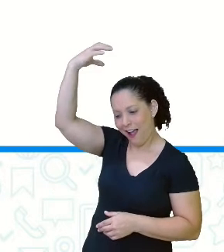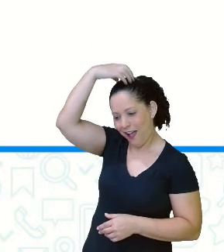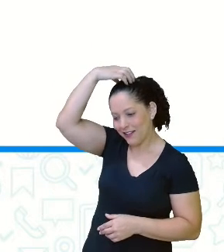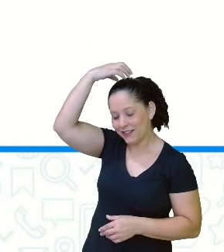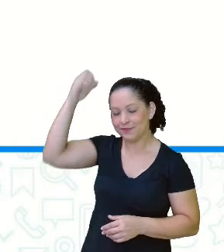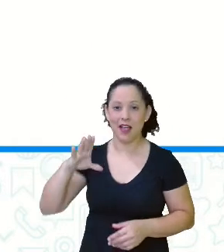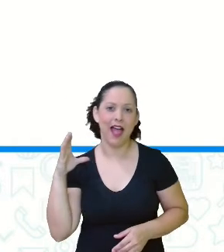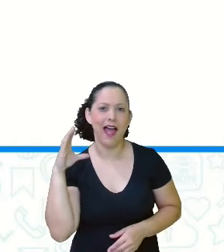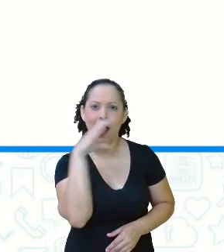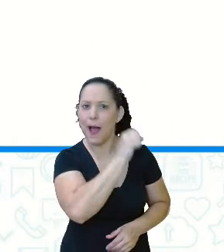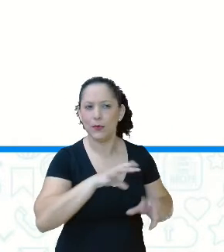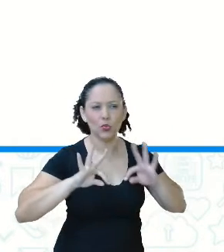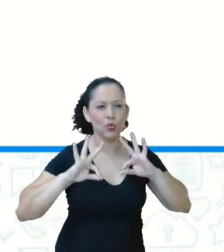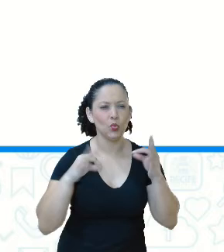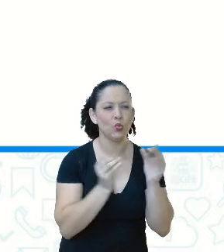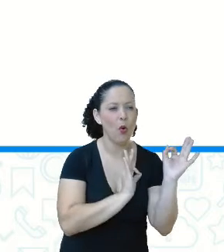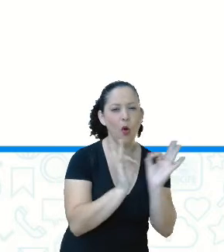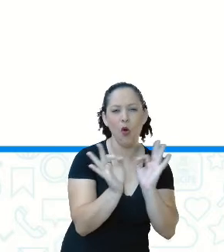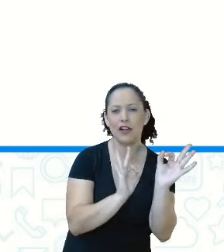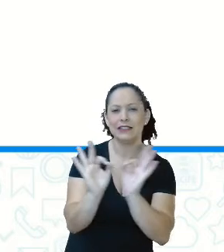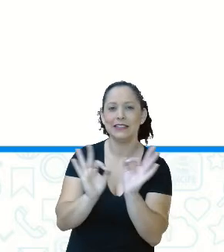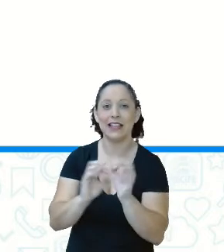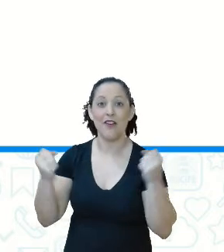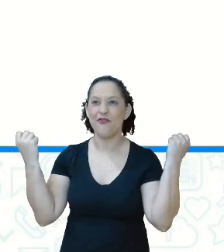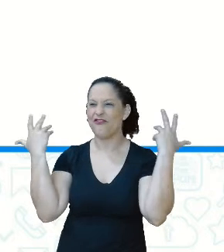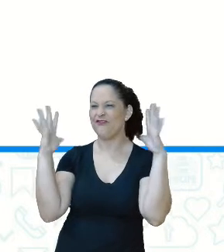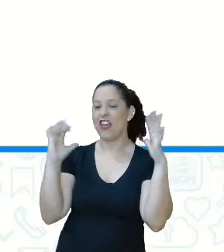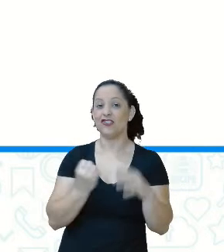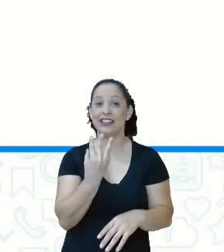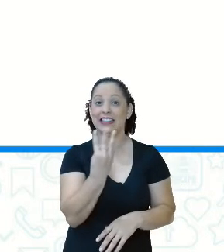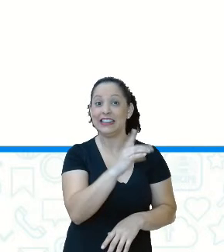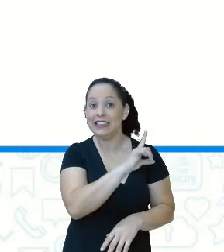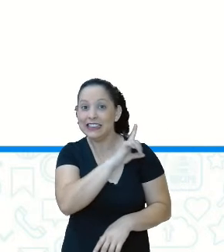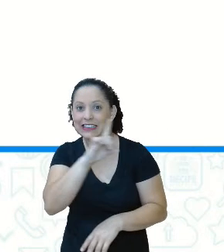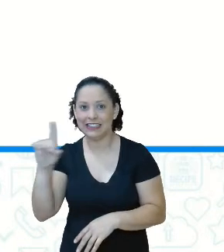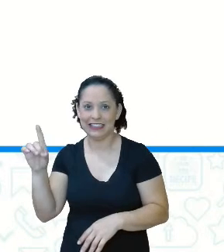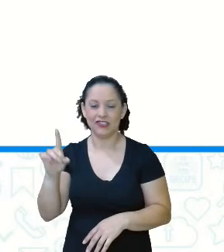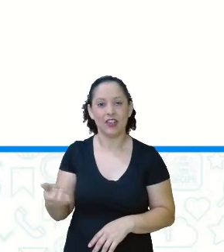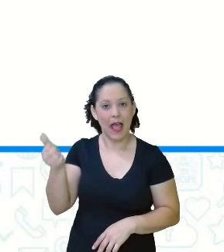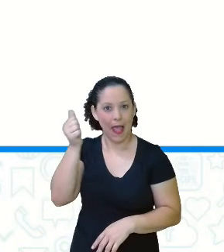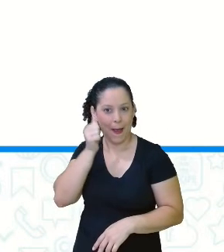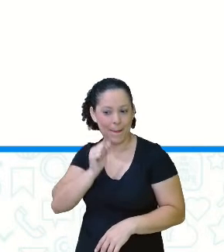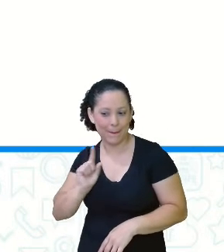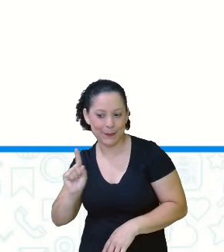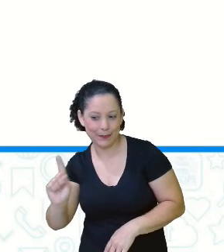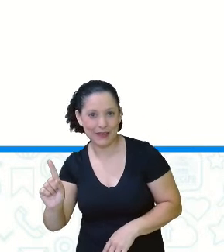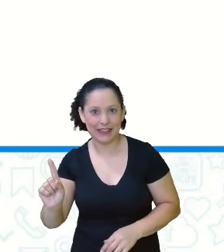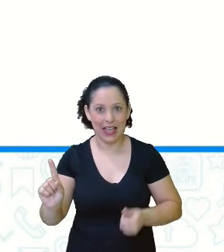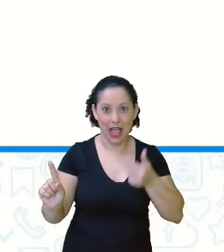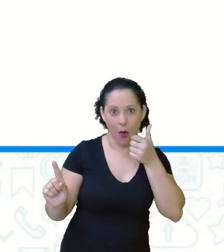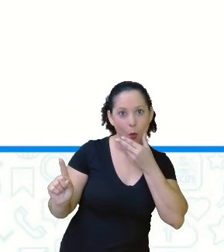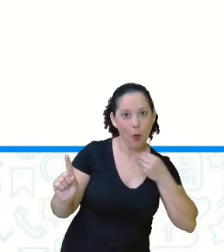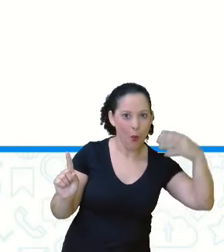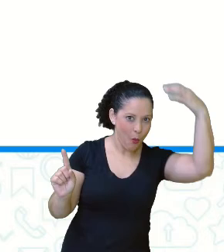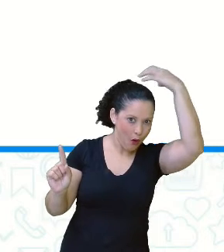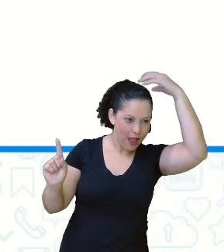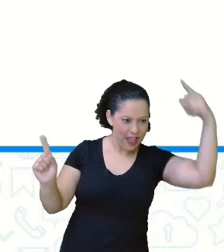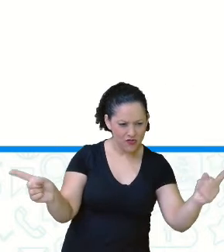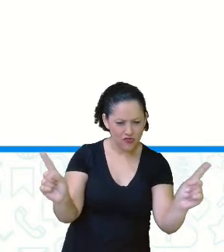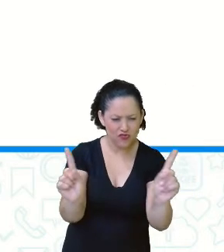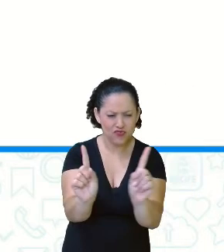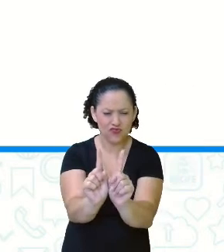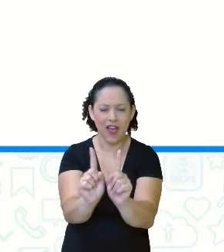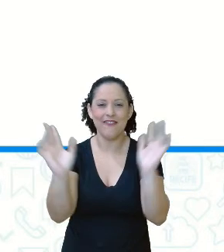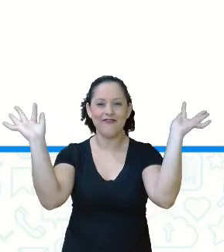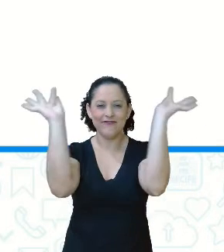foram convidados e a festa durou 3 longos dias. Branca de Neve e o príncipe estavam muito felizes e